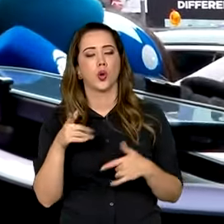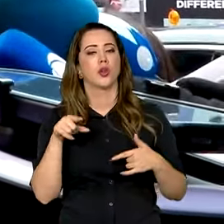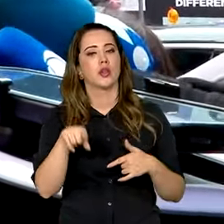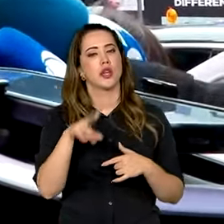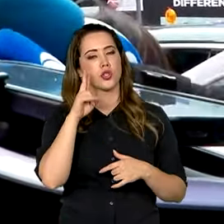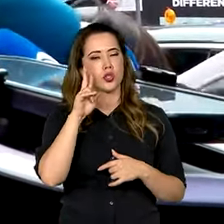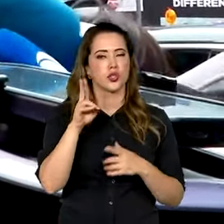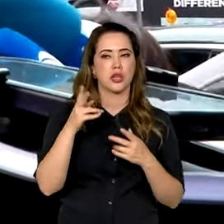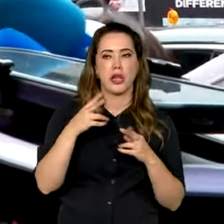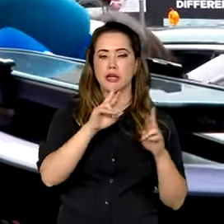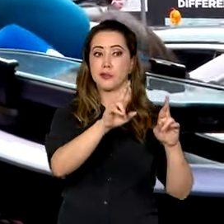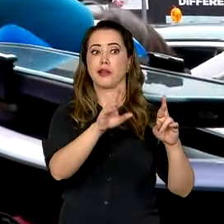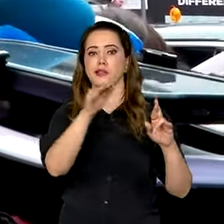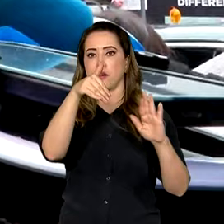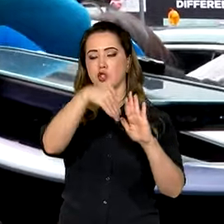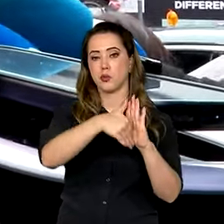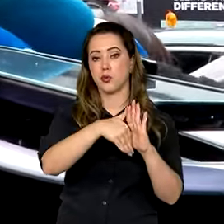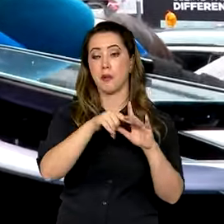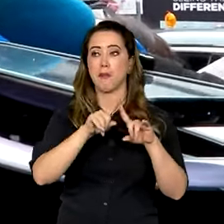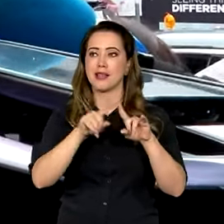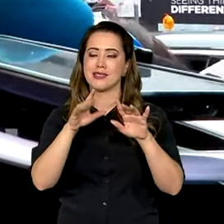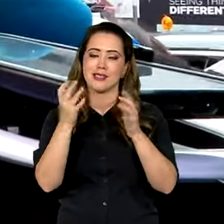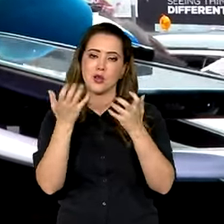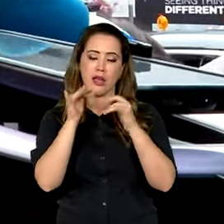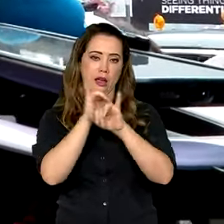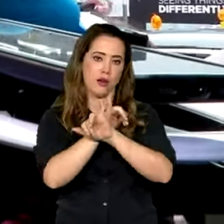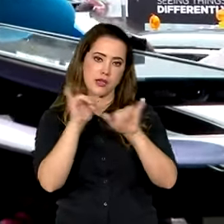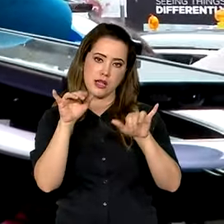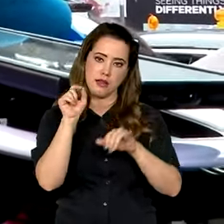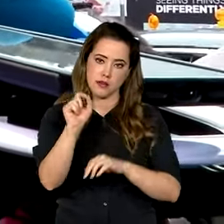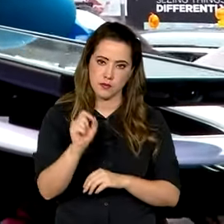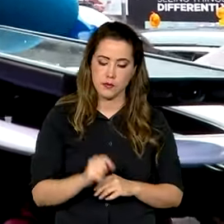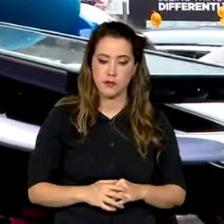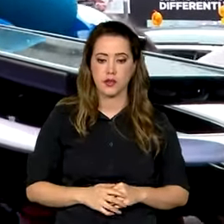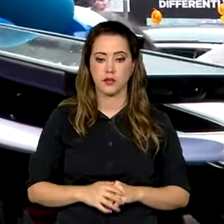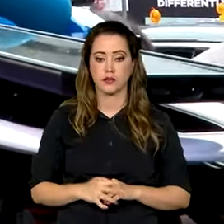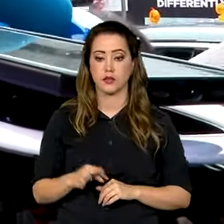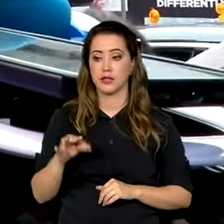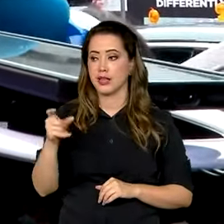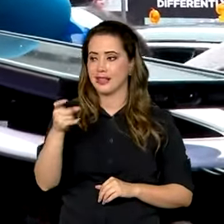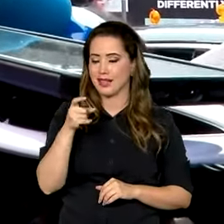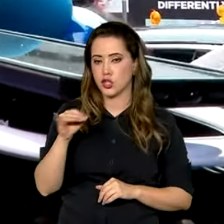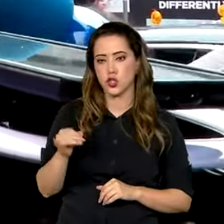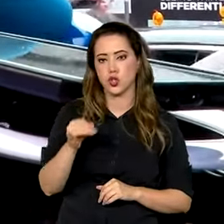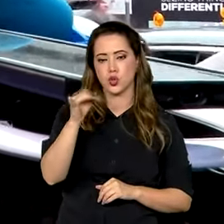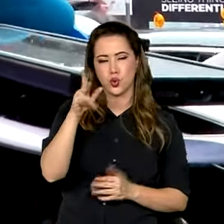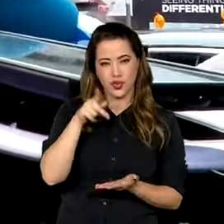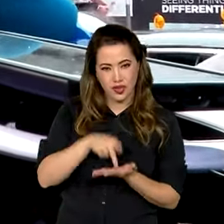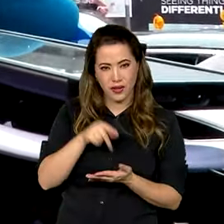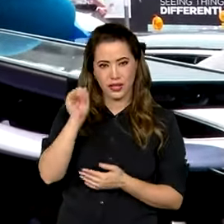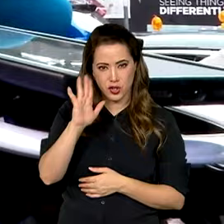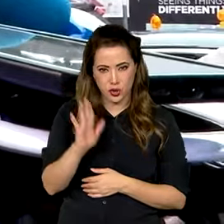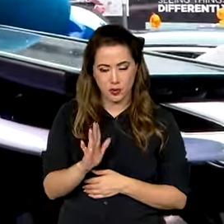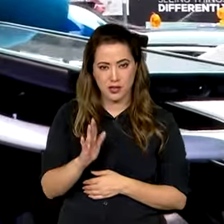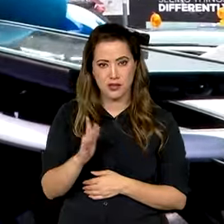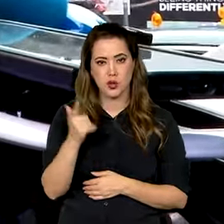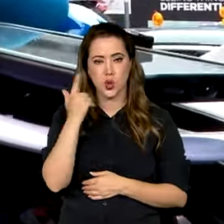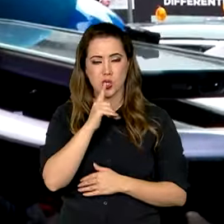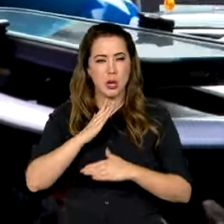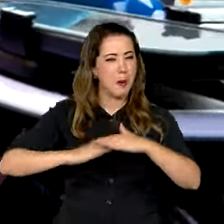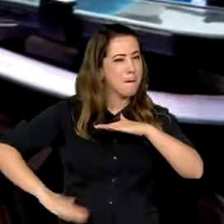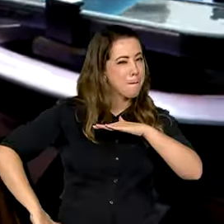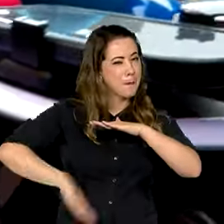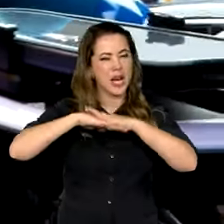uma retração. Mas eu quero alertar para o seguinte, a taxa de juros real no Brasil atingiu o seu